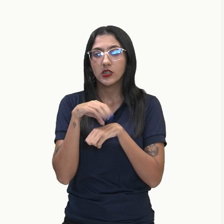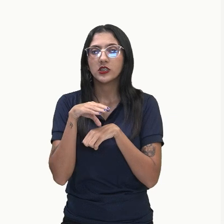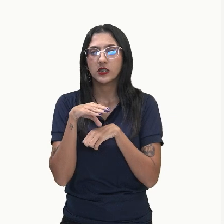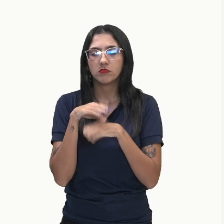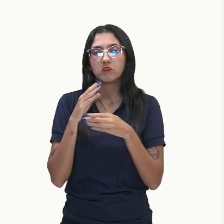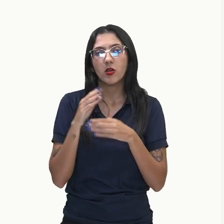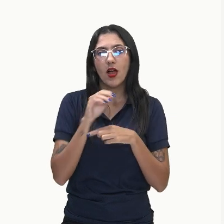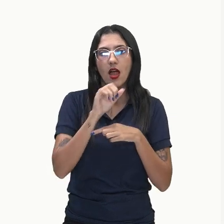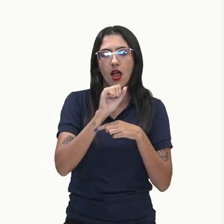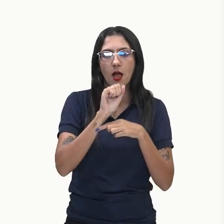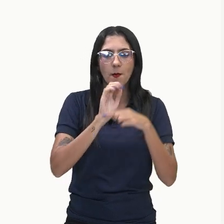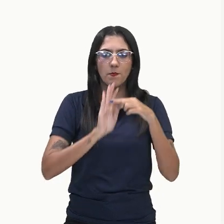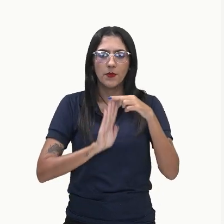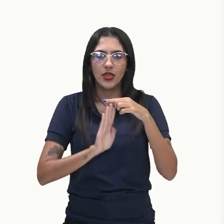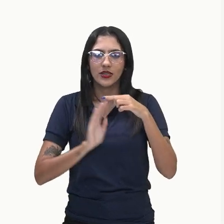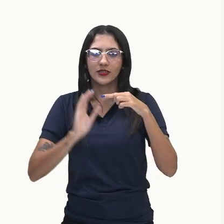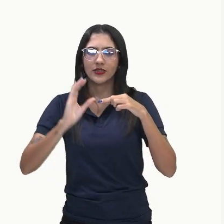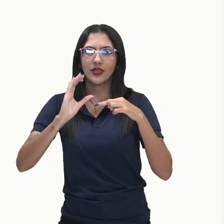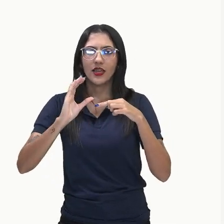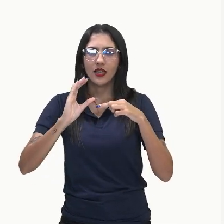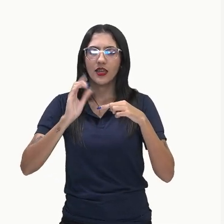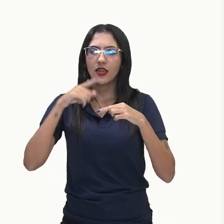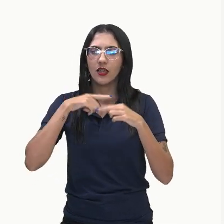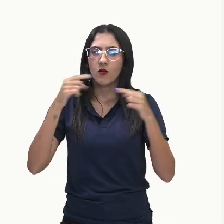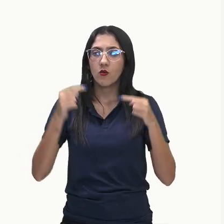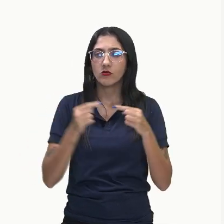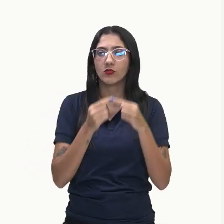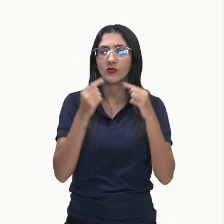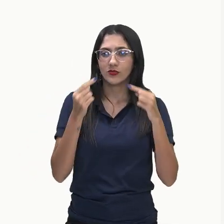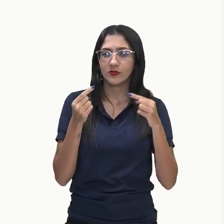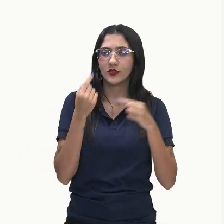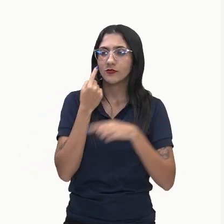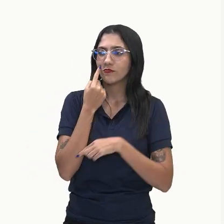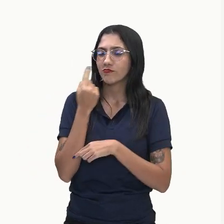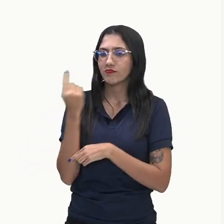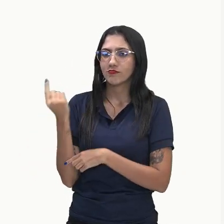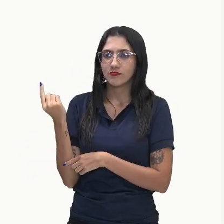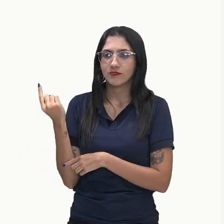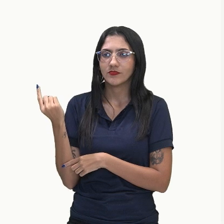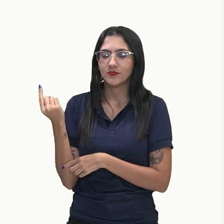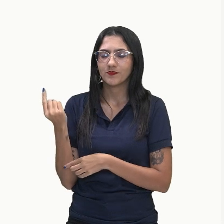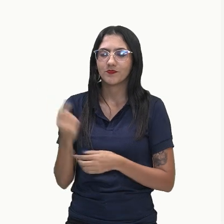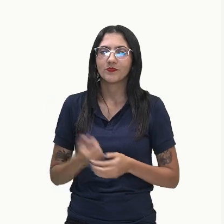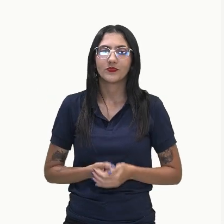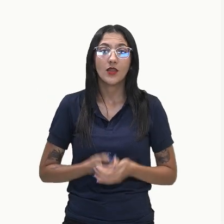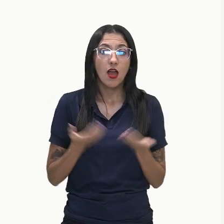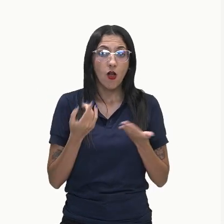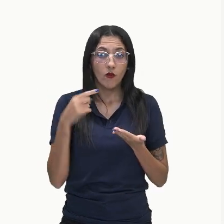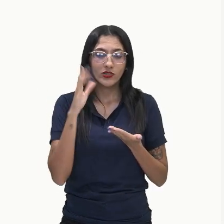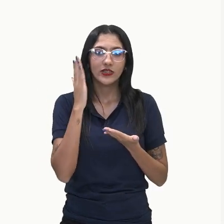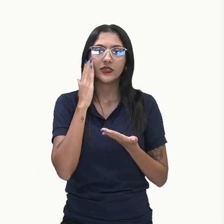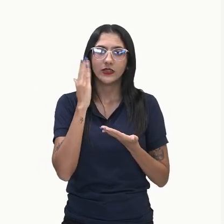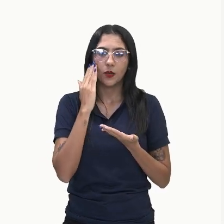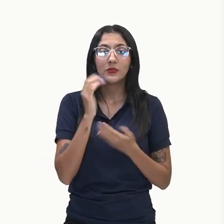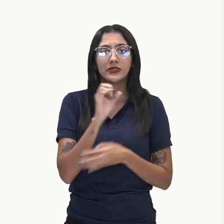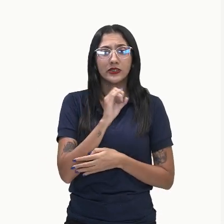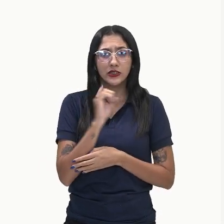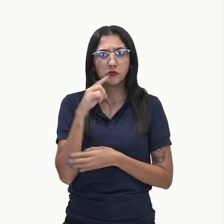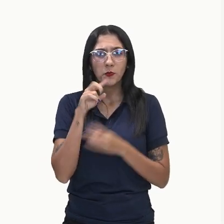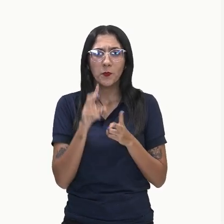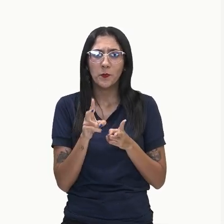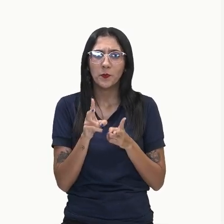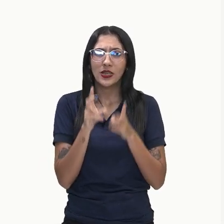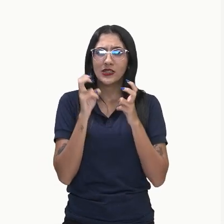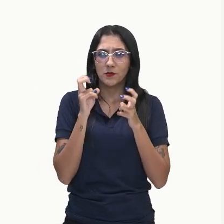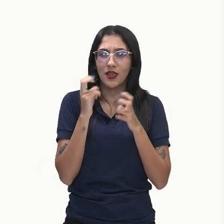uniram e deram forma a esta representação aí meia-lua. E agora vocês já sabem que todas as vezes que se deparar com o ângulo aí